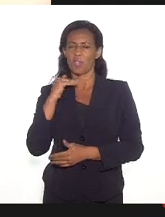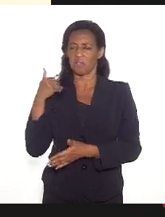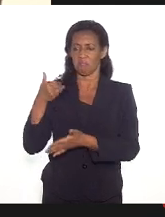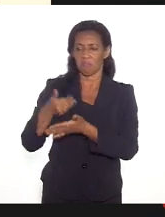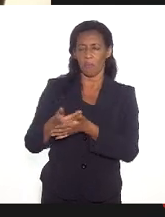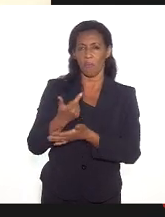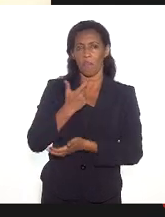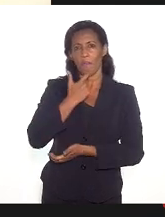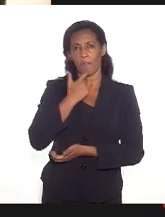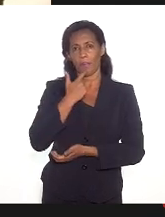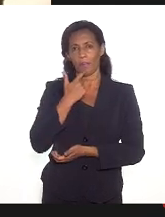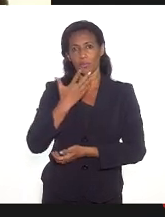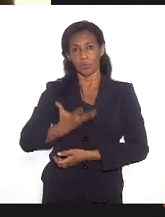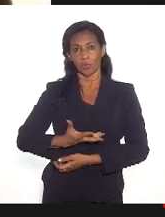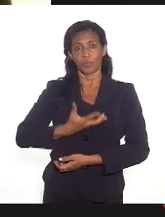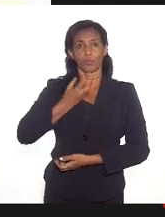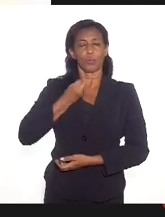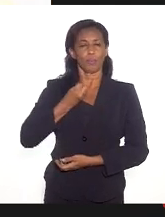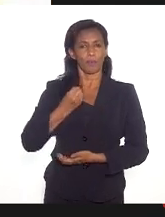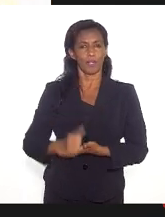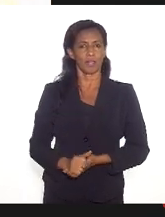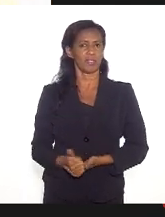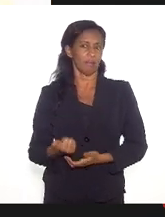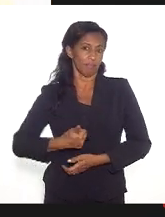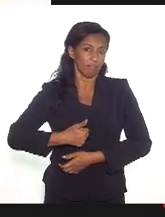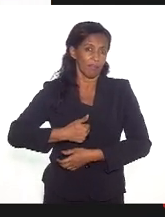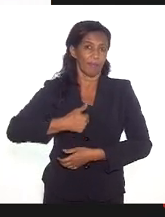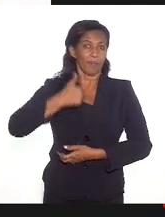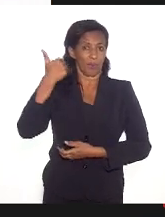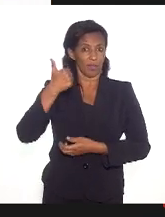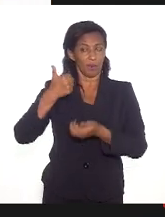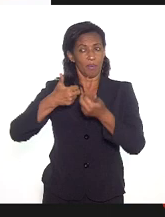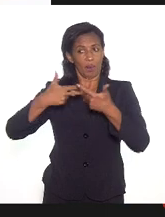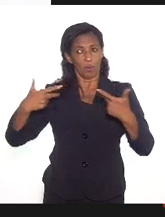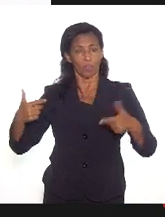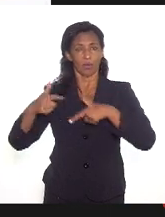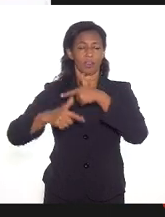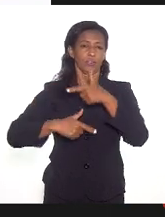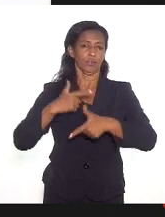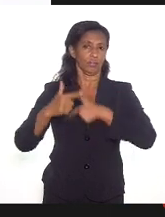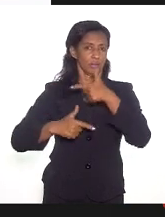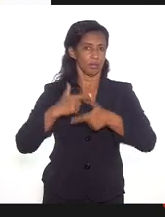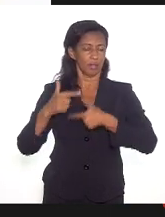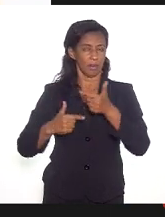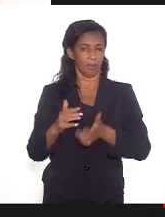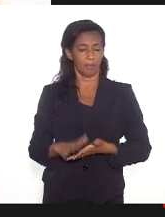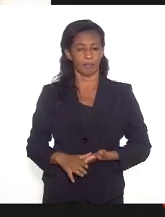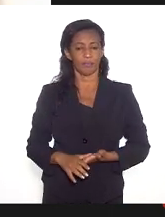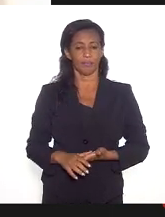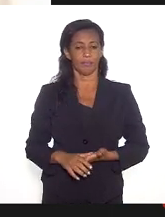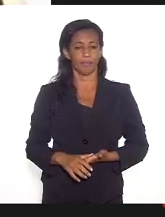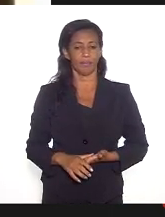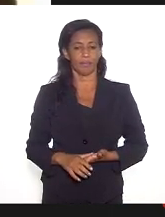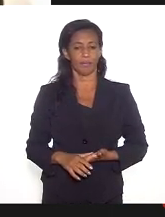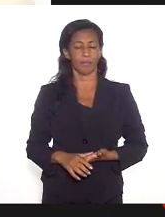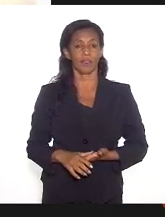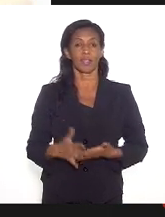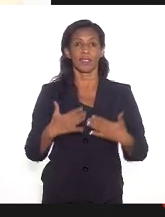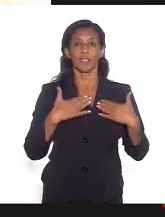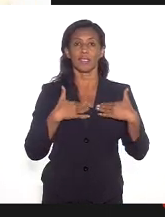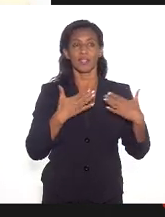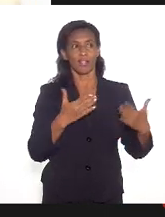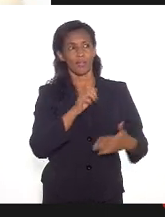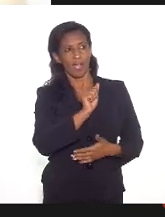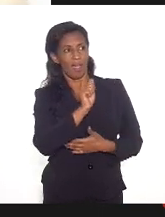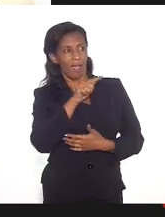recentemente, tive a surpresa muito positiva pela qualidade do trabalho dela, compromisso público. E saudar aí o